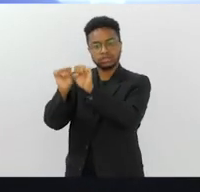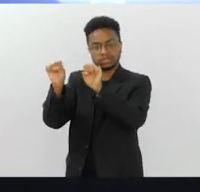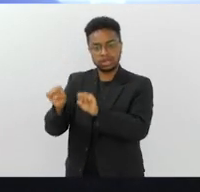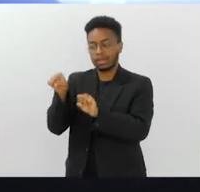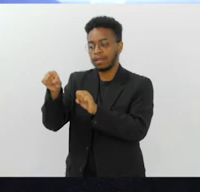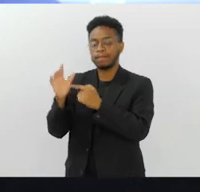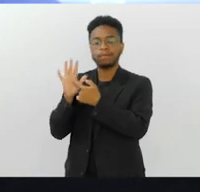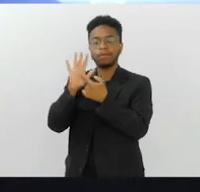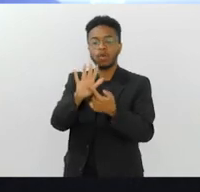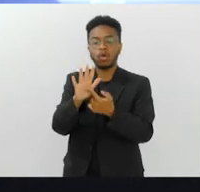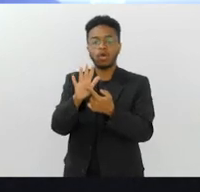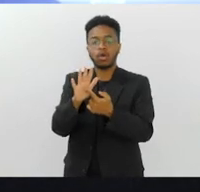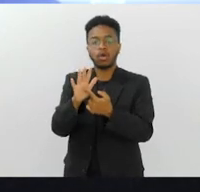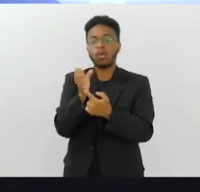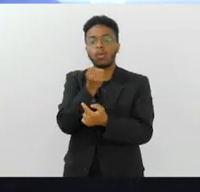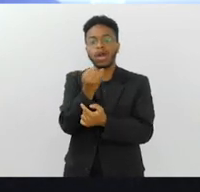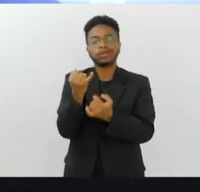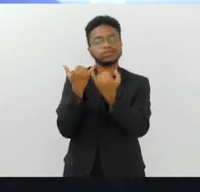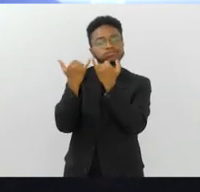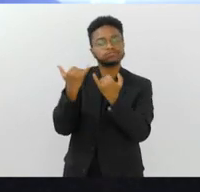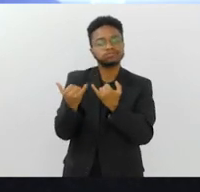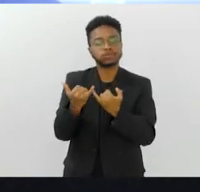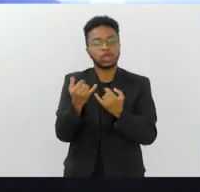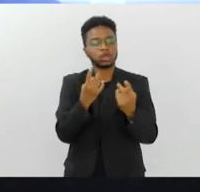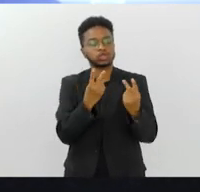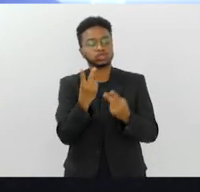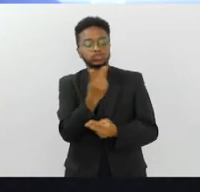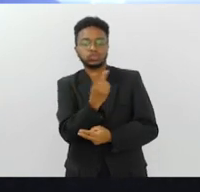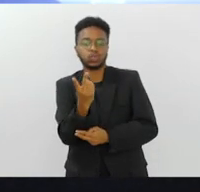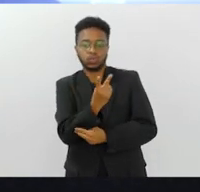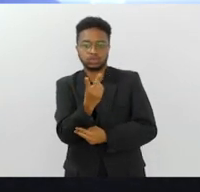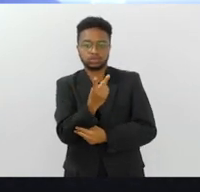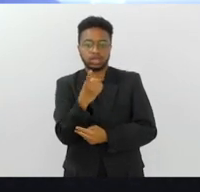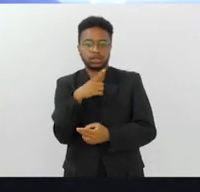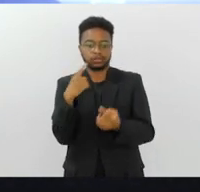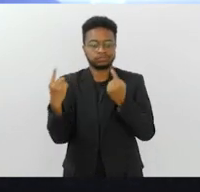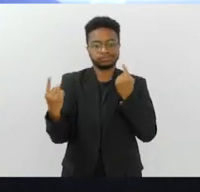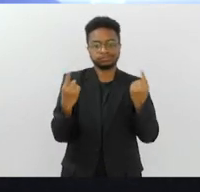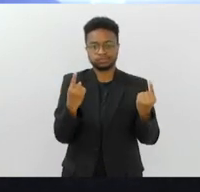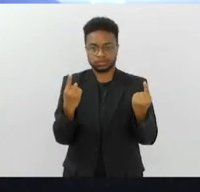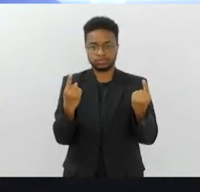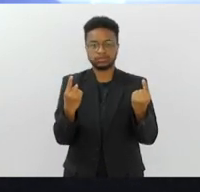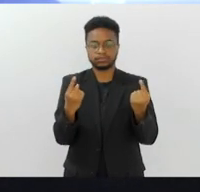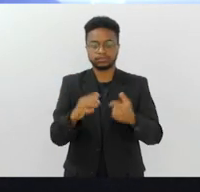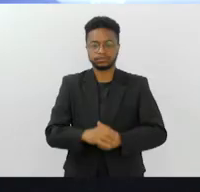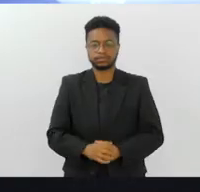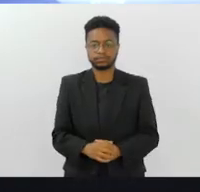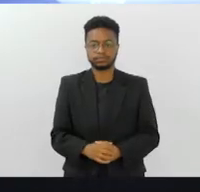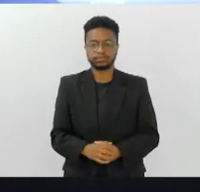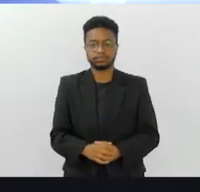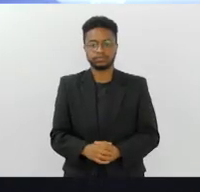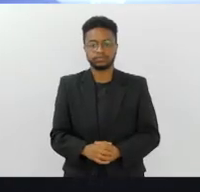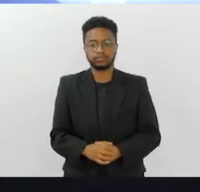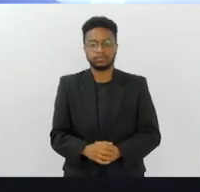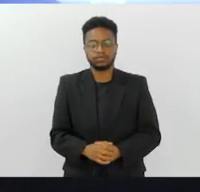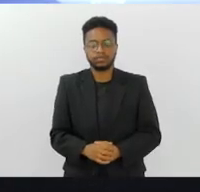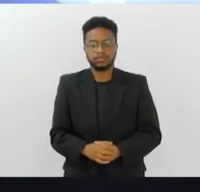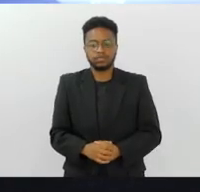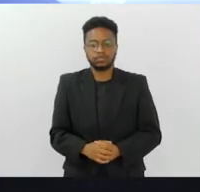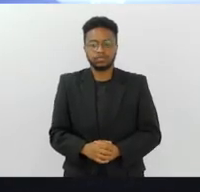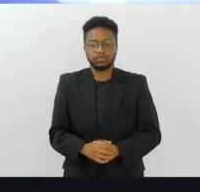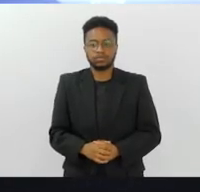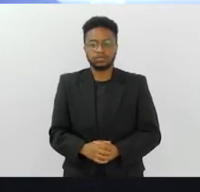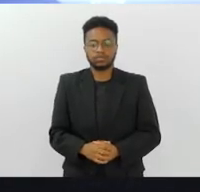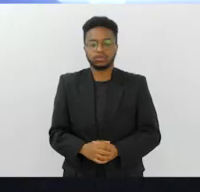diz o percentual de semelhança entre essas duas isso é o reconhecimento um para um próximo o